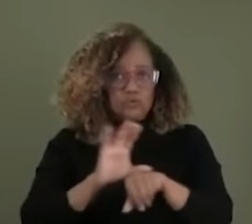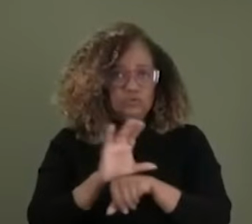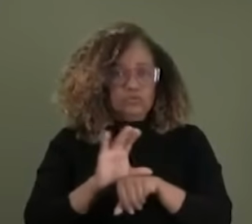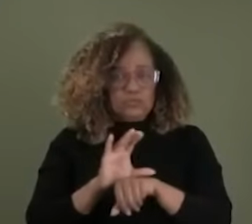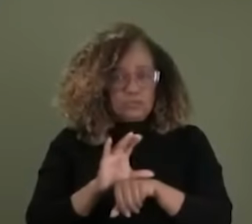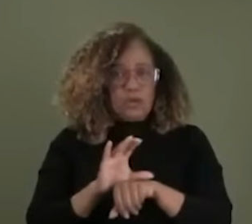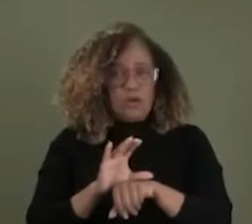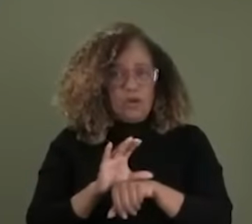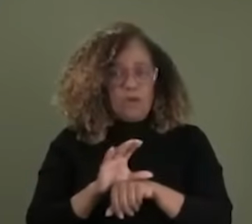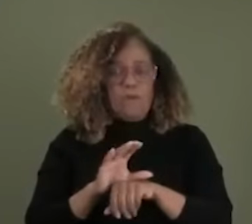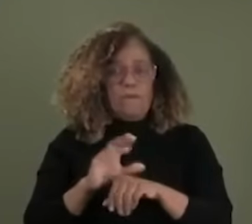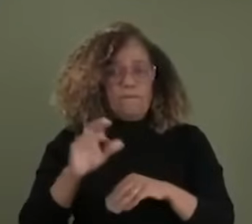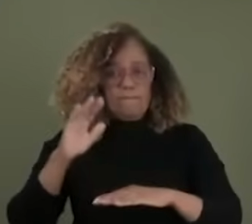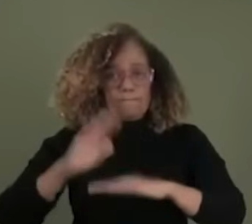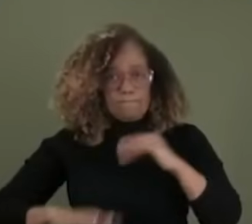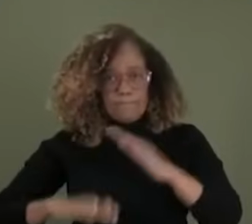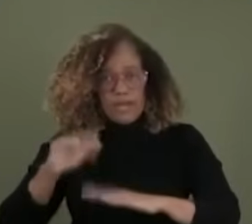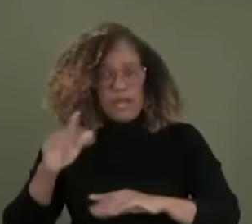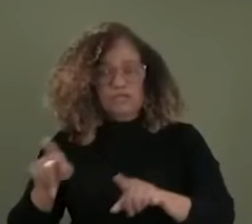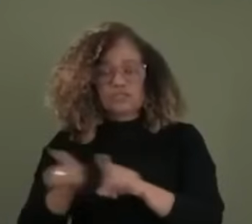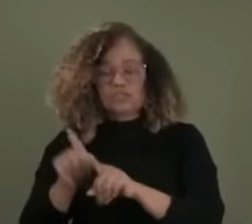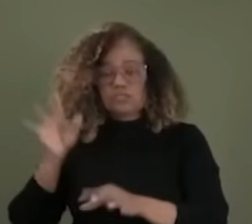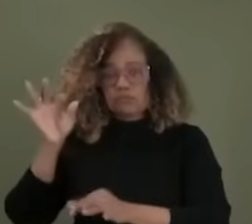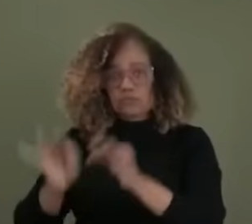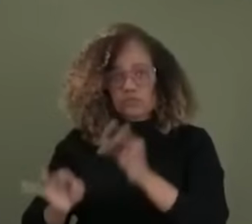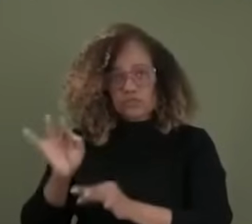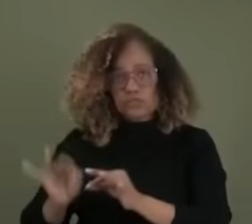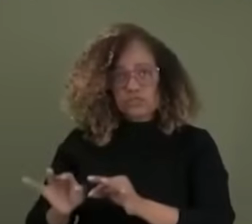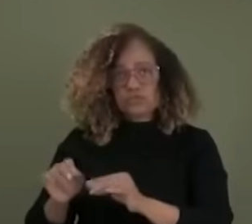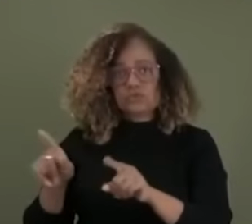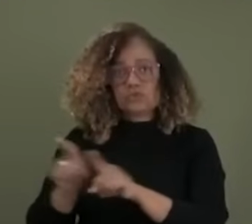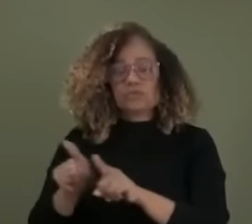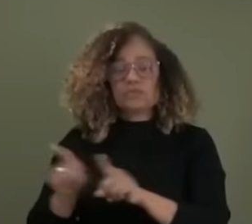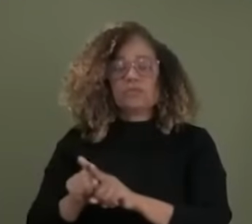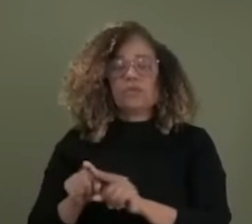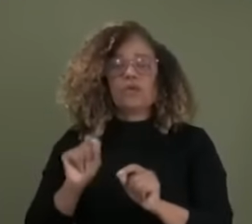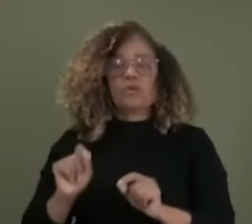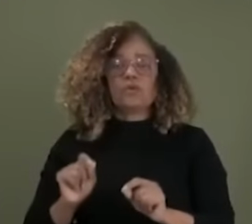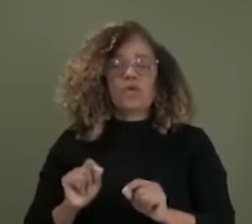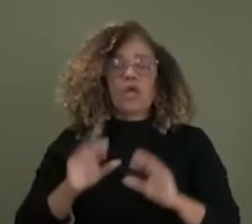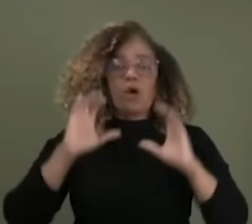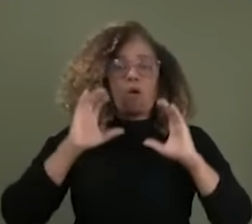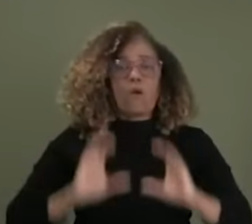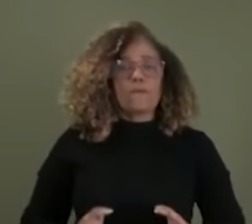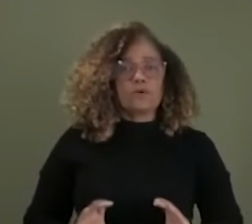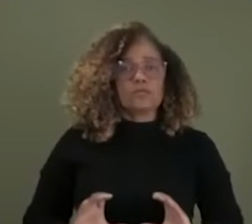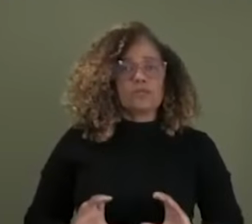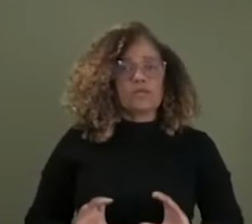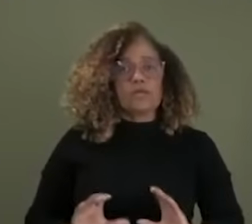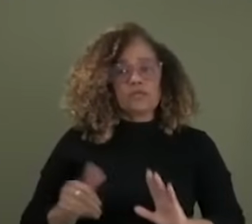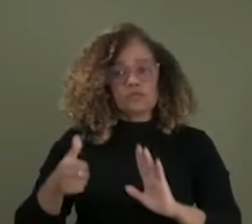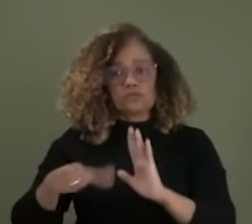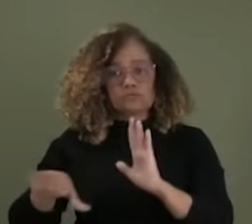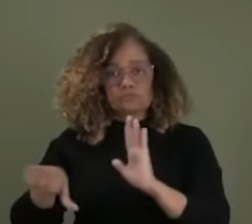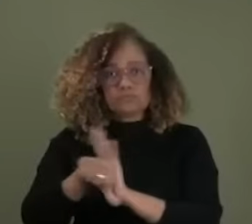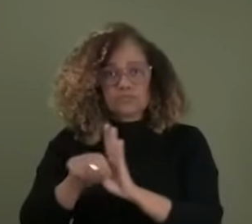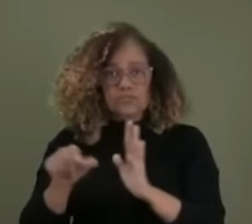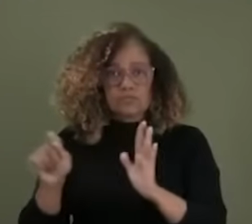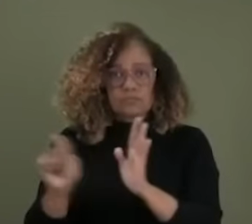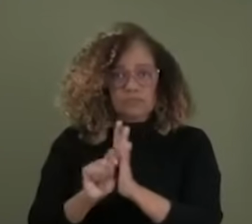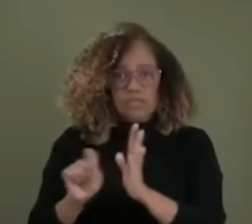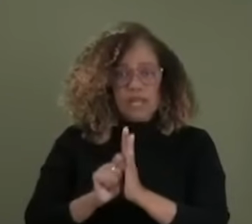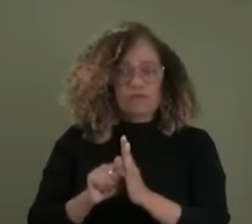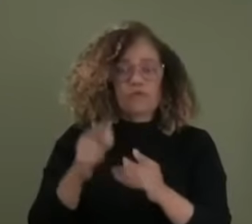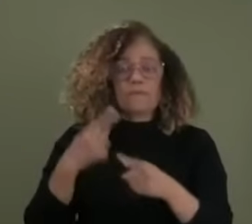sim, na prática e juridicamente, a descriminalização da conduta, era algo que nós não podíamos concordar, porque isso cabe ao